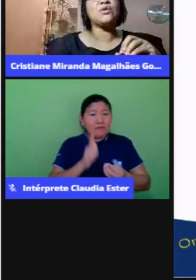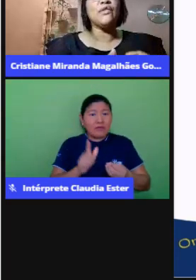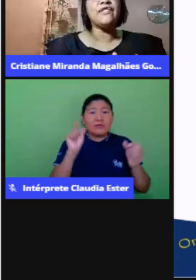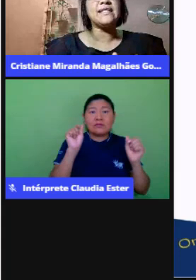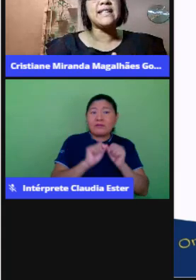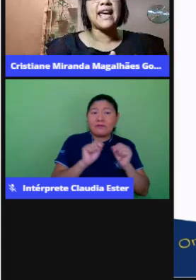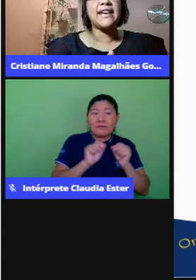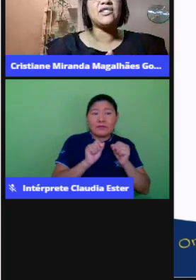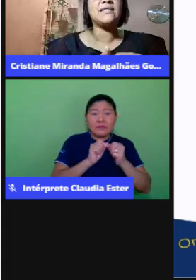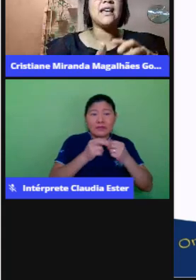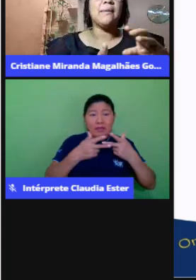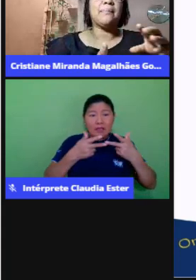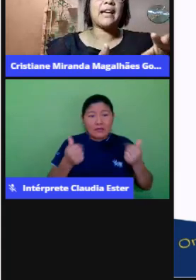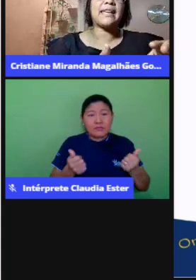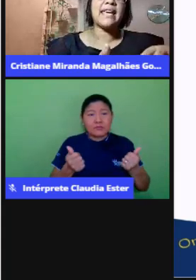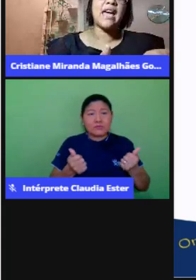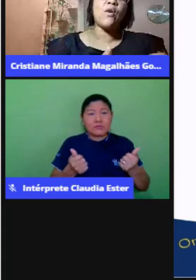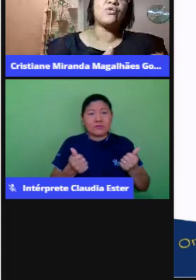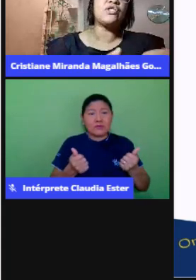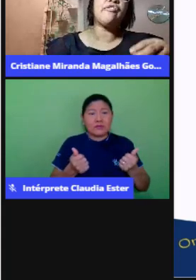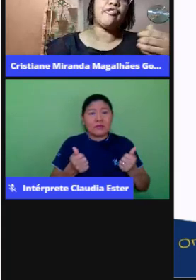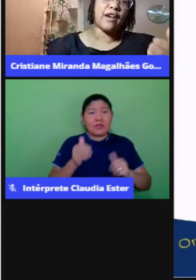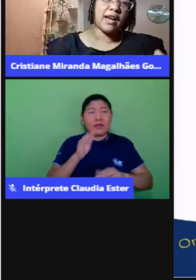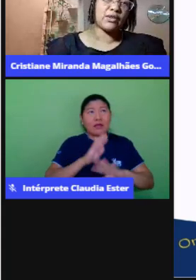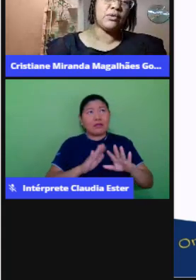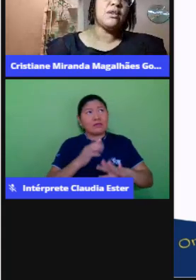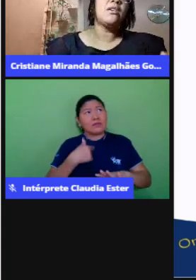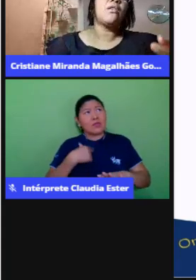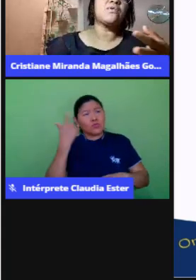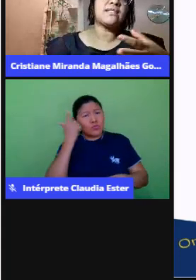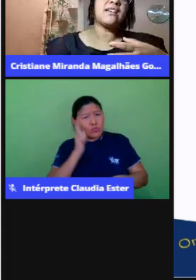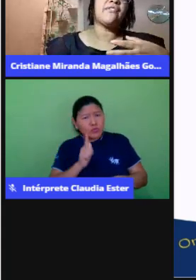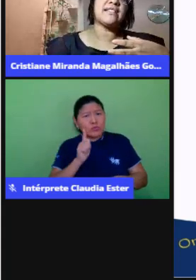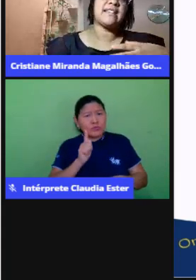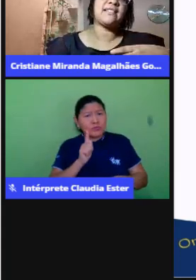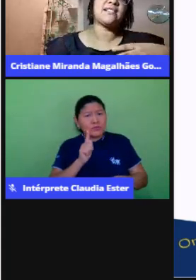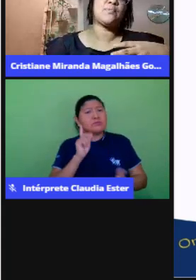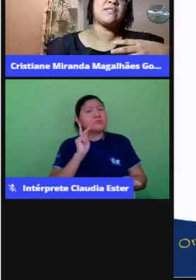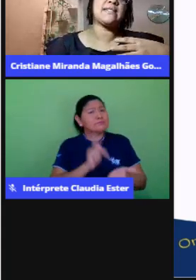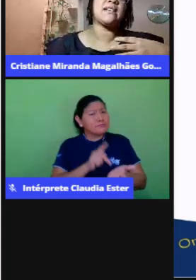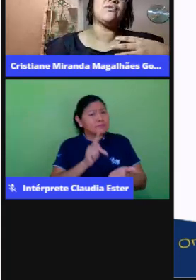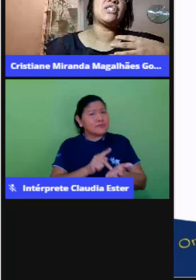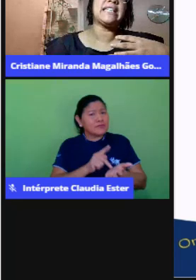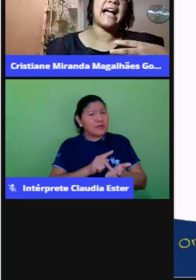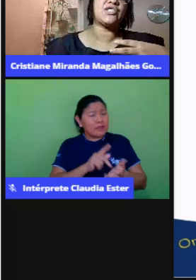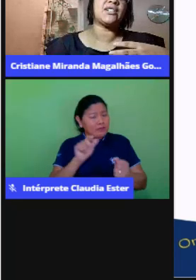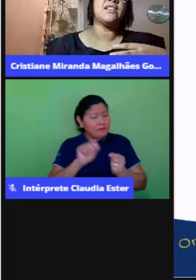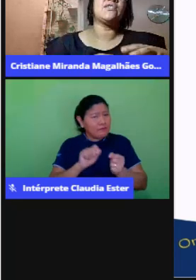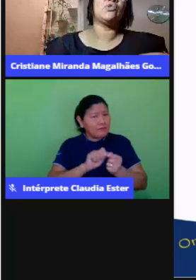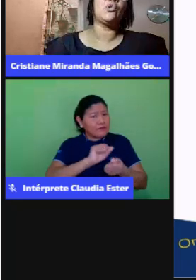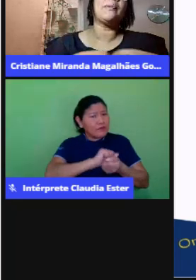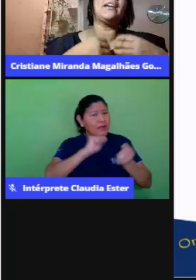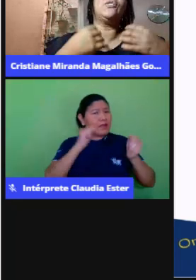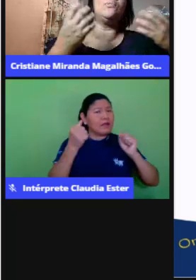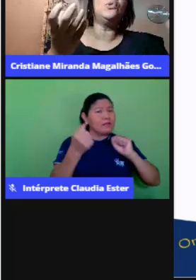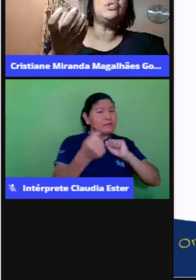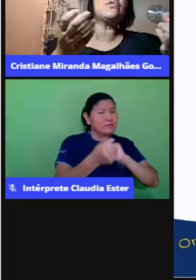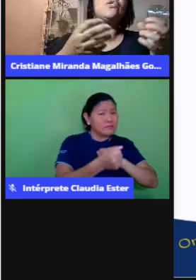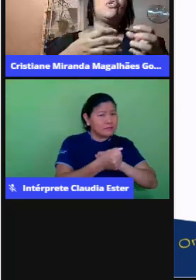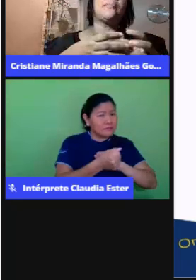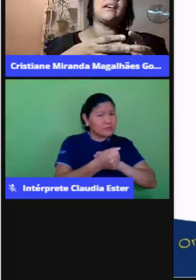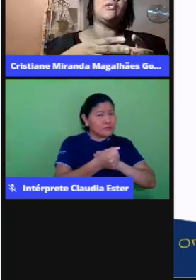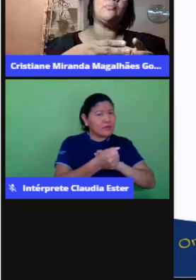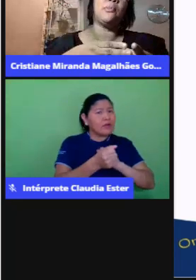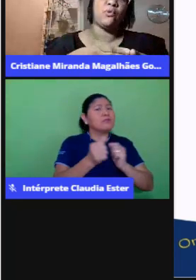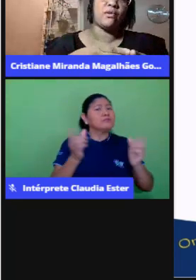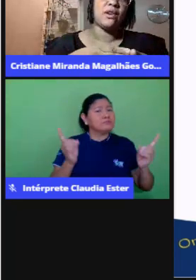elas são suficientes para que eu, de fato, consiga fazer a transposição didática. Se eu não estou pegando muito,